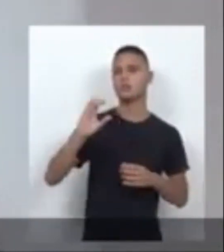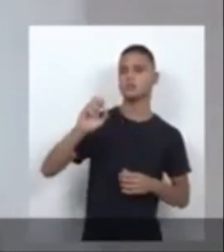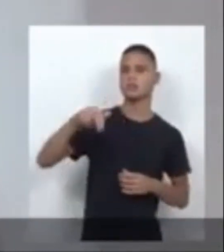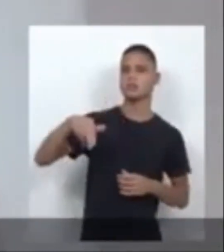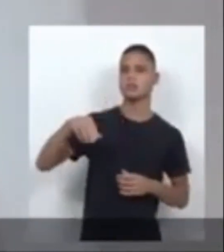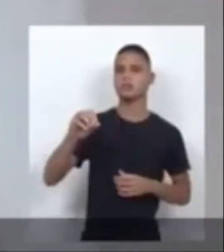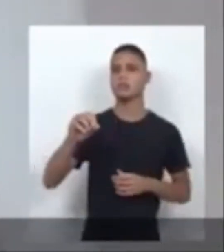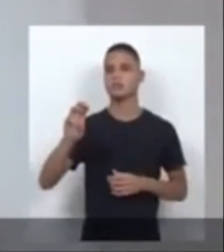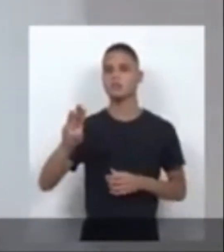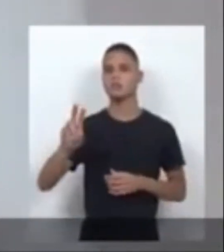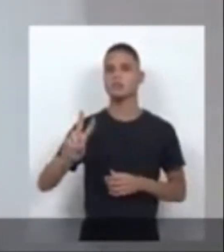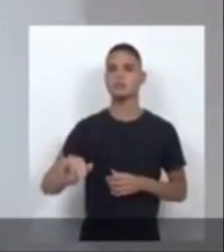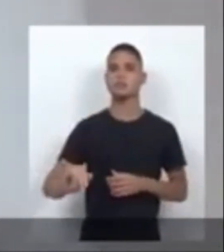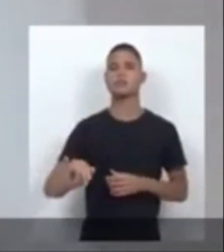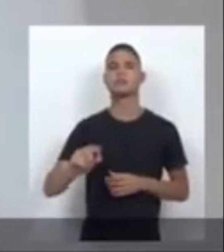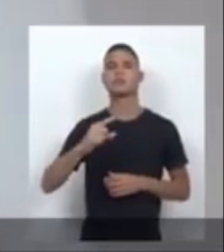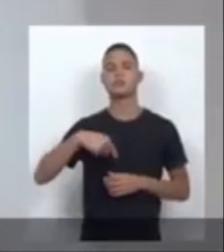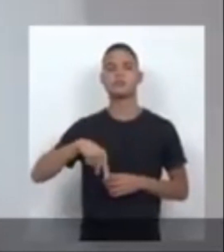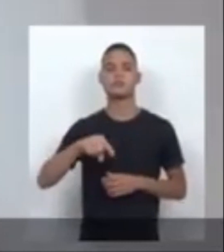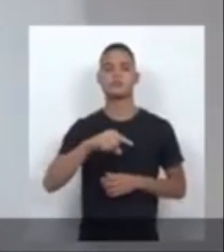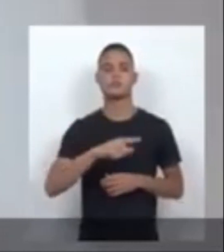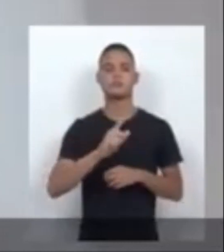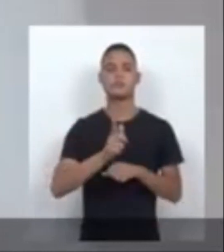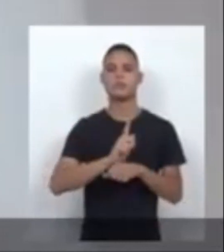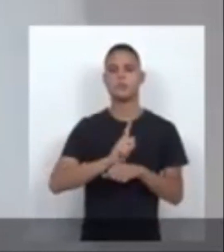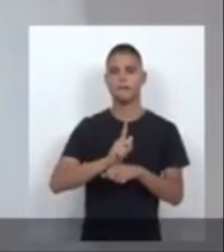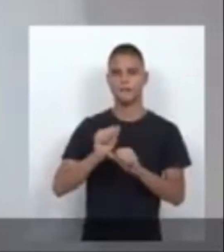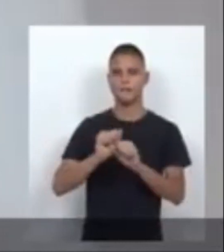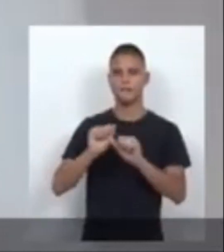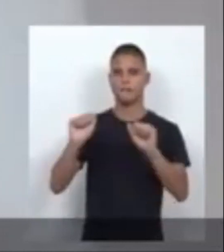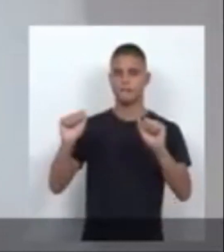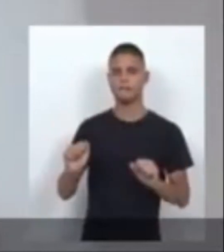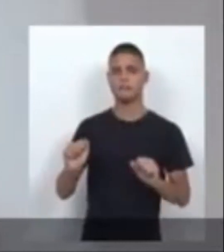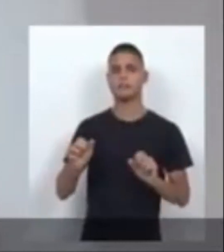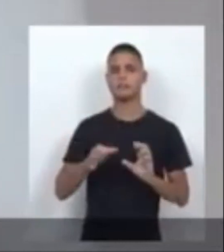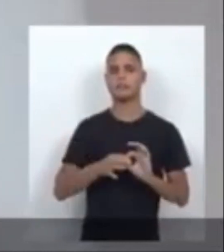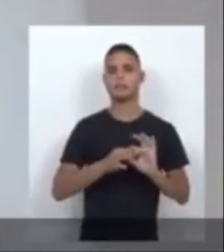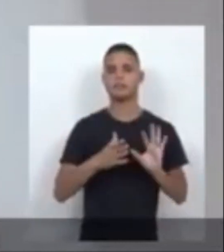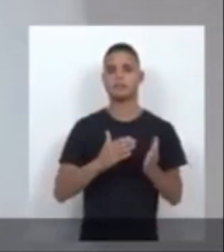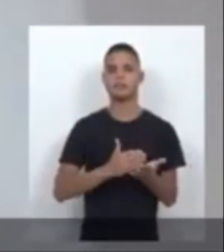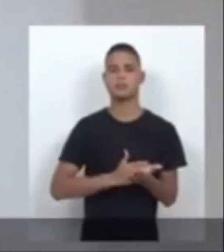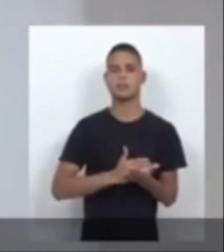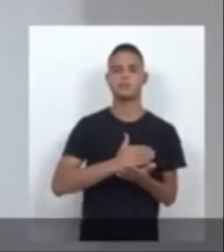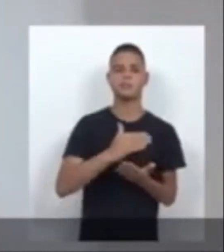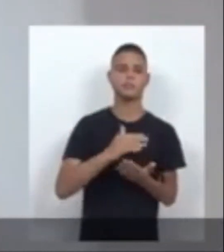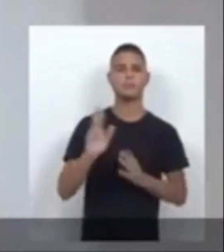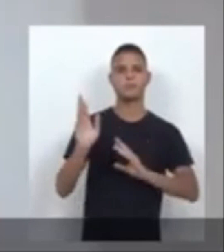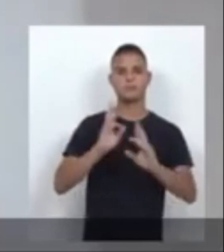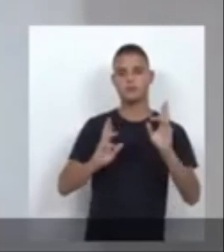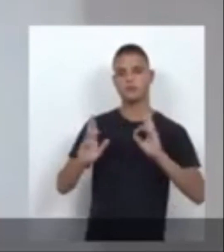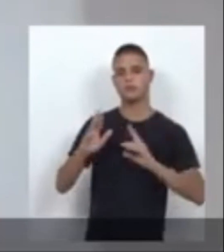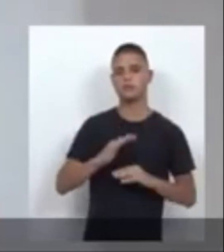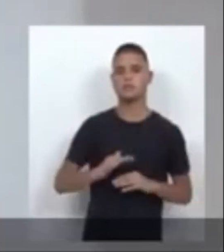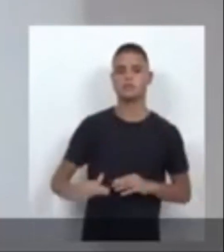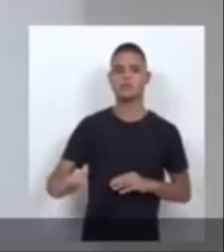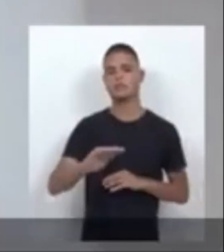aí do sistema, nós vamos liberar os questionários para iniciar as respostas de todos os envolvidos na avaliação.